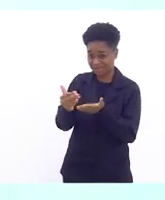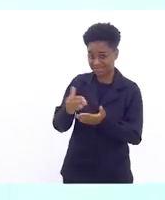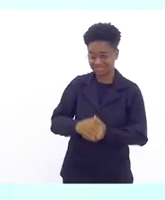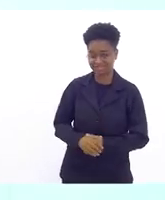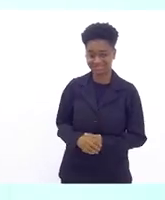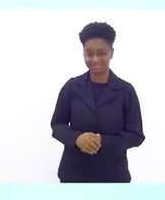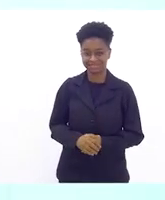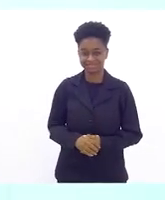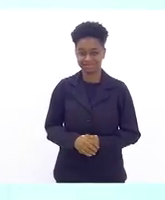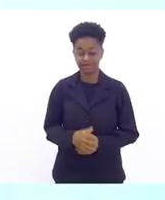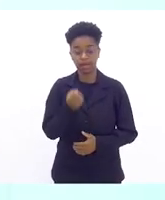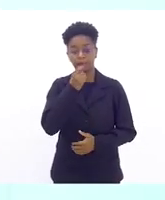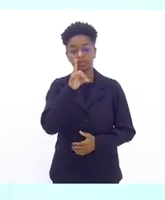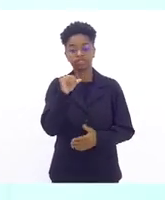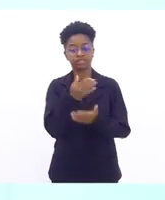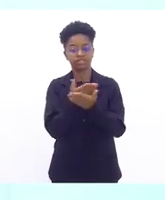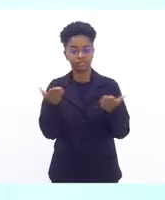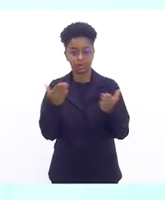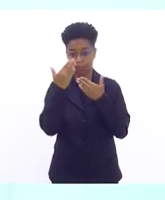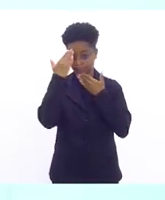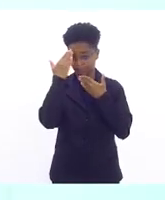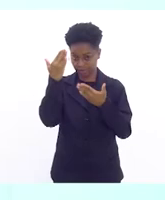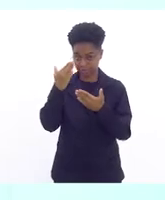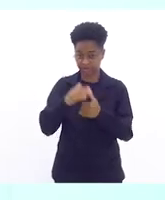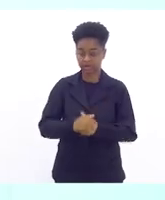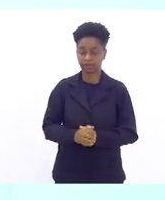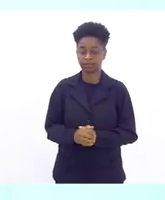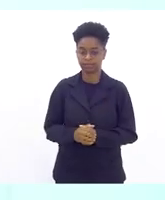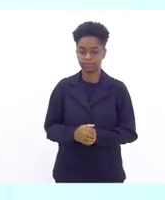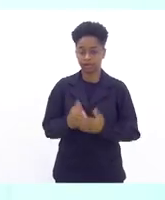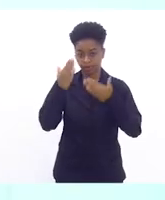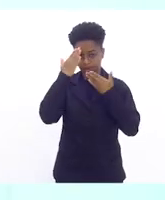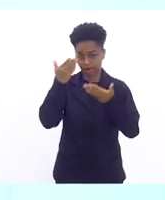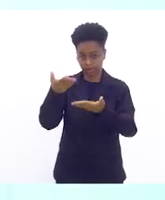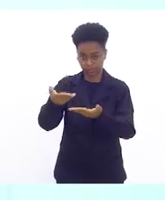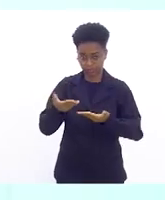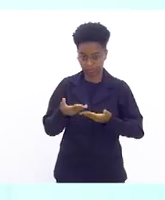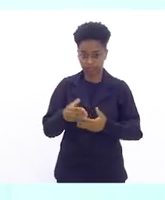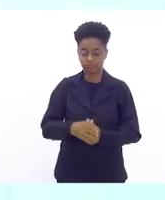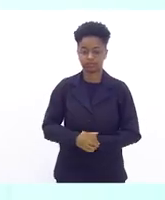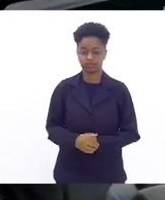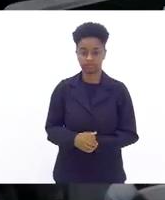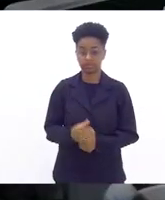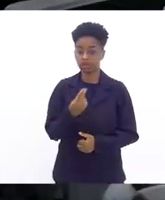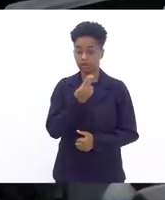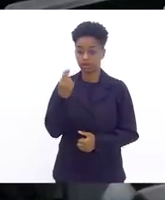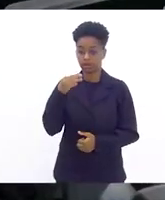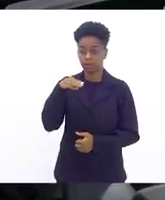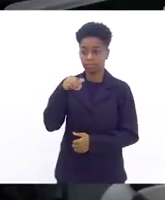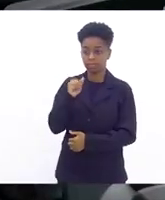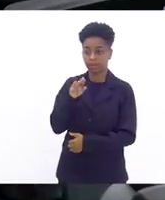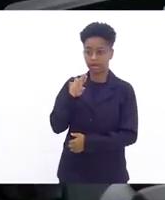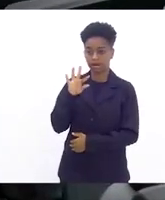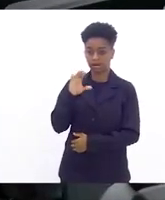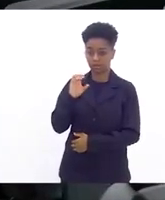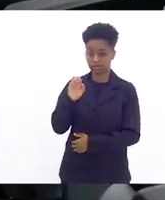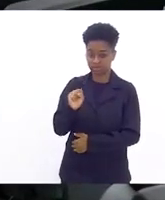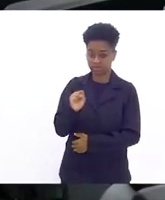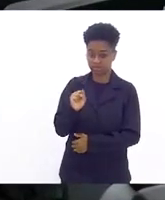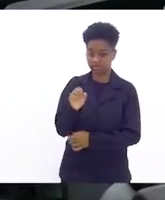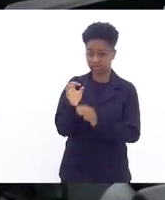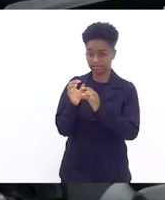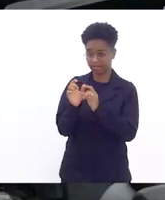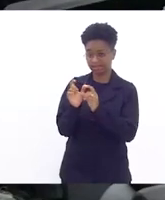Bom dia a todos Obrigado né pelo convite meu nome é Marcos buzinks tem